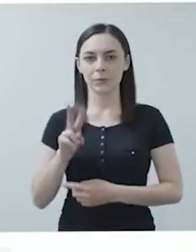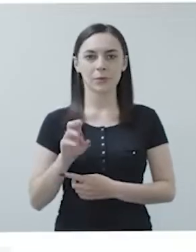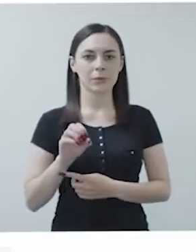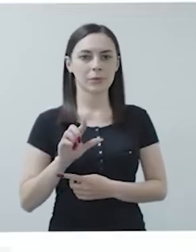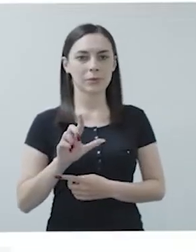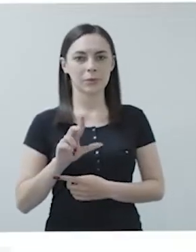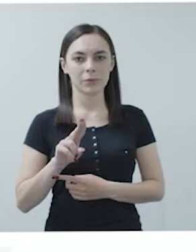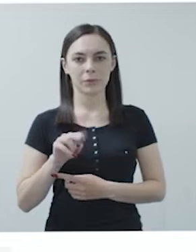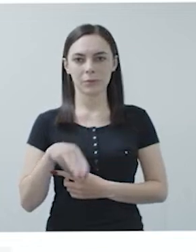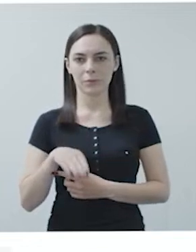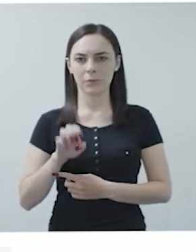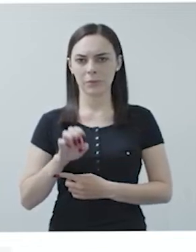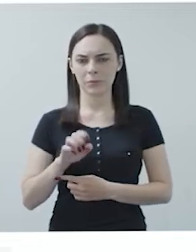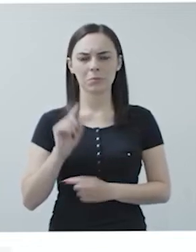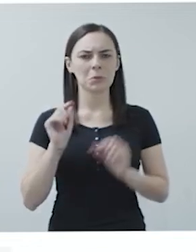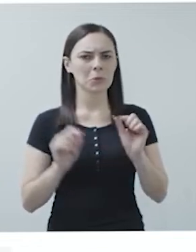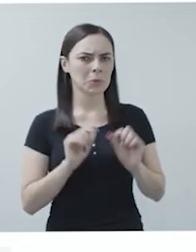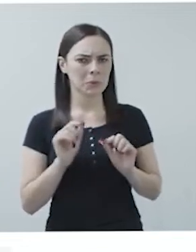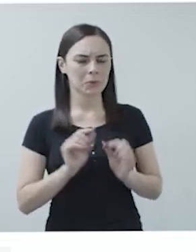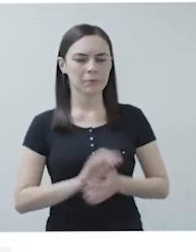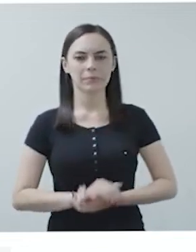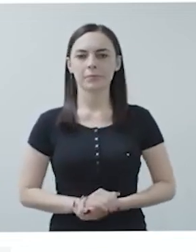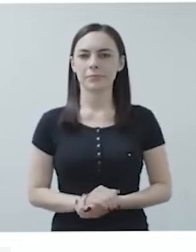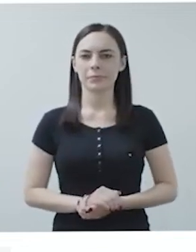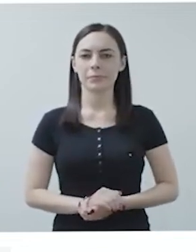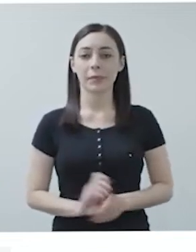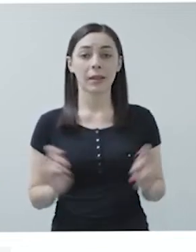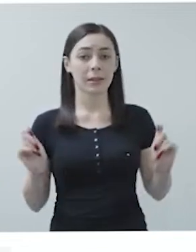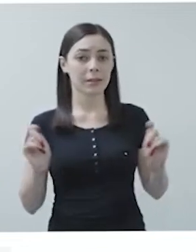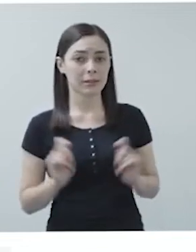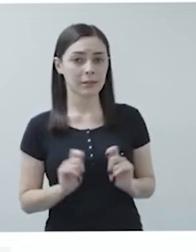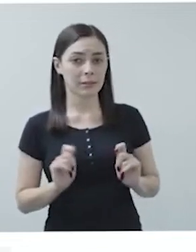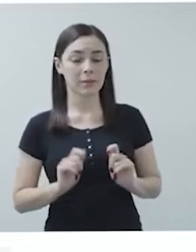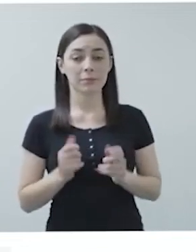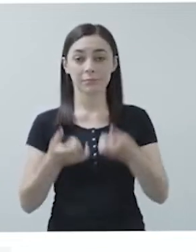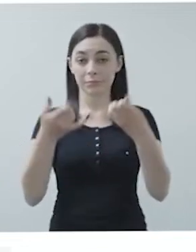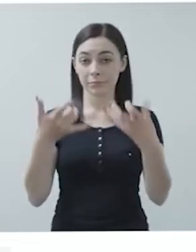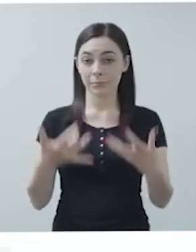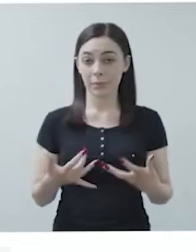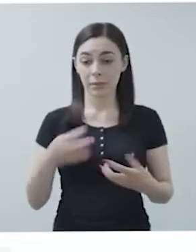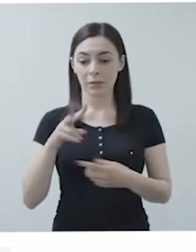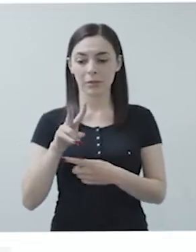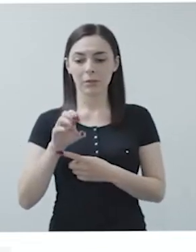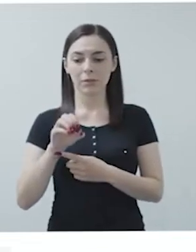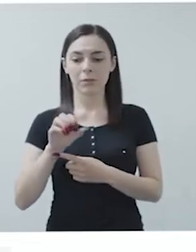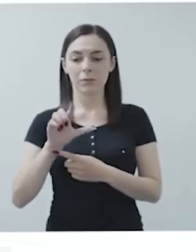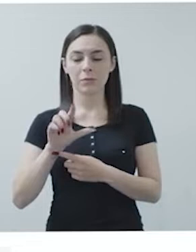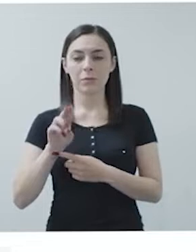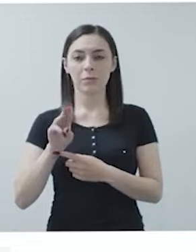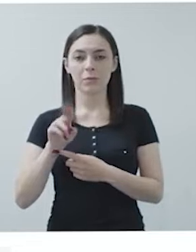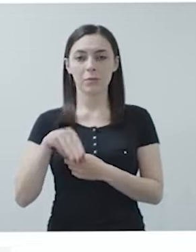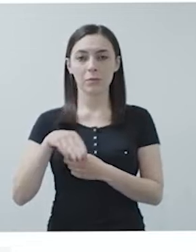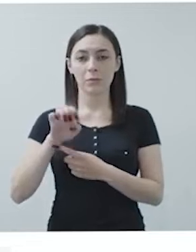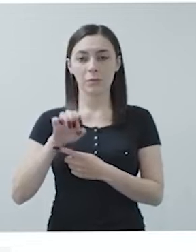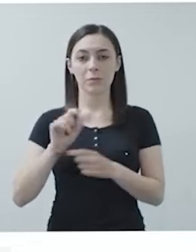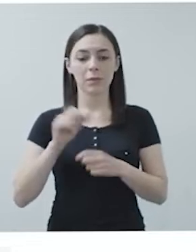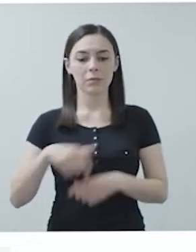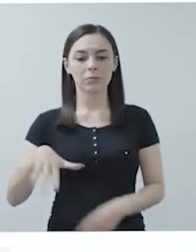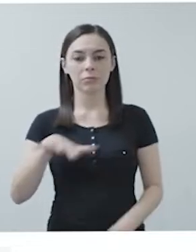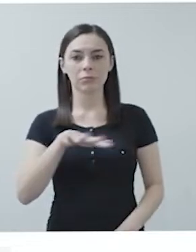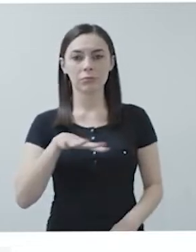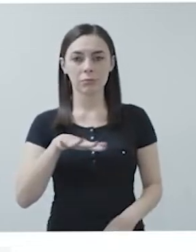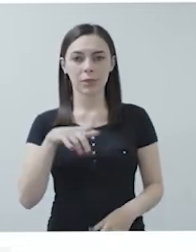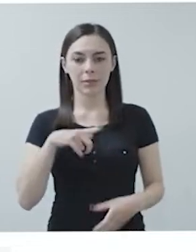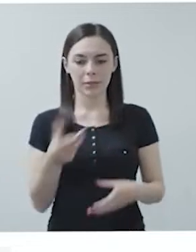que é noção de volume? Podemos definir volume como o espaço ocupado por um